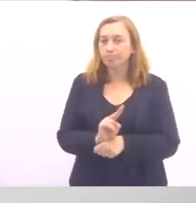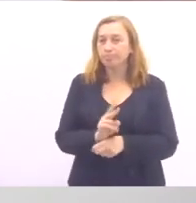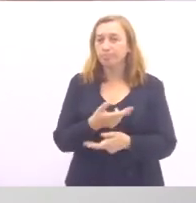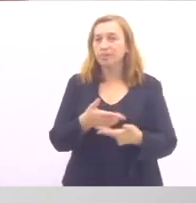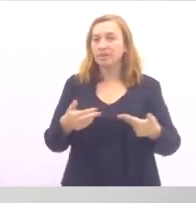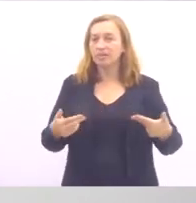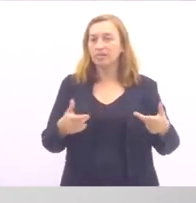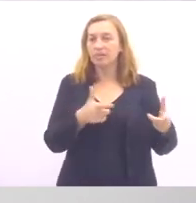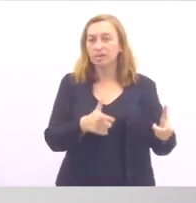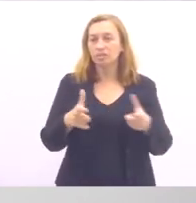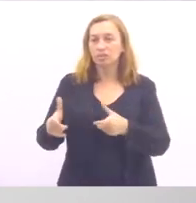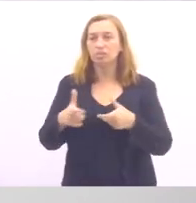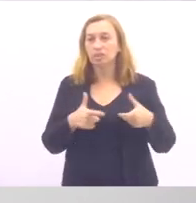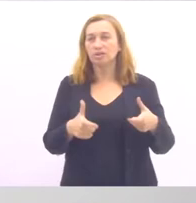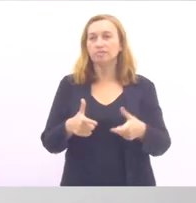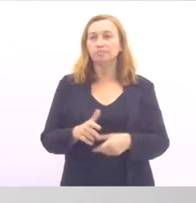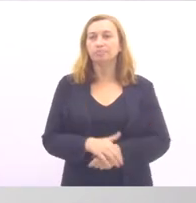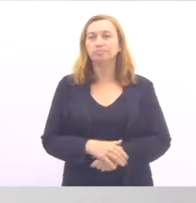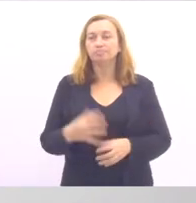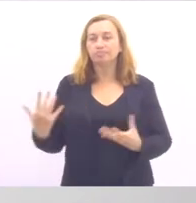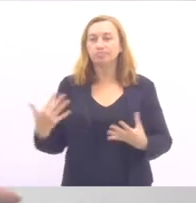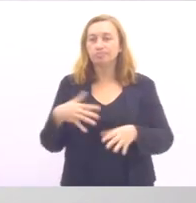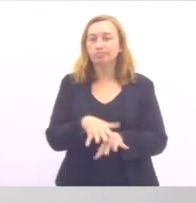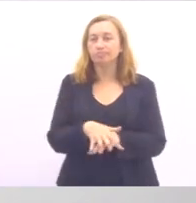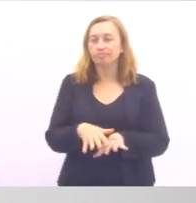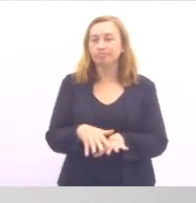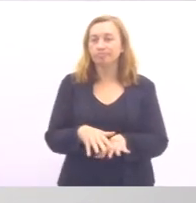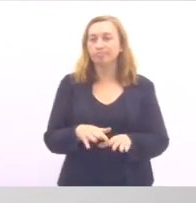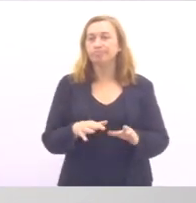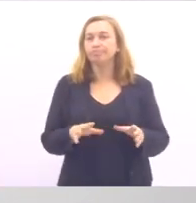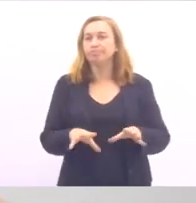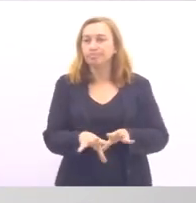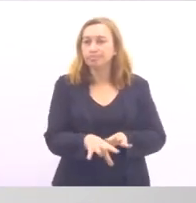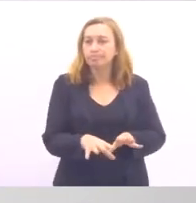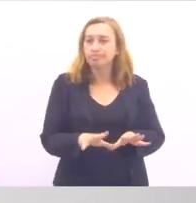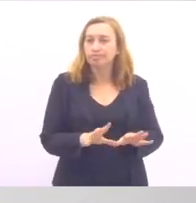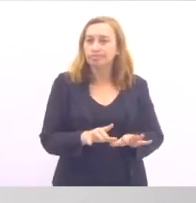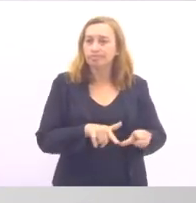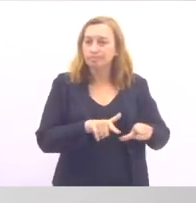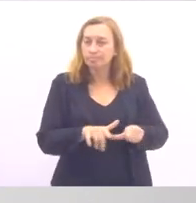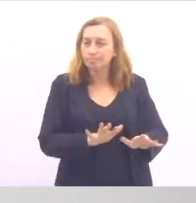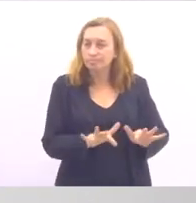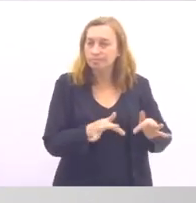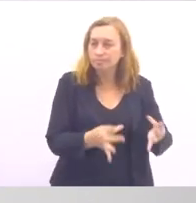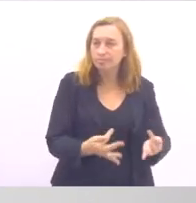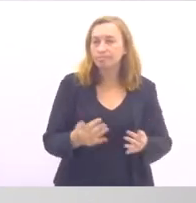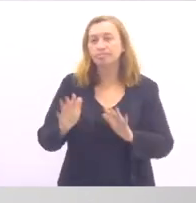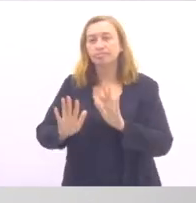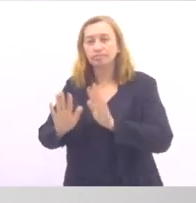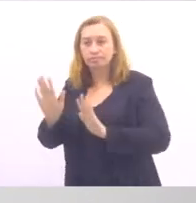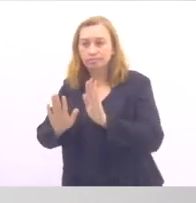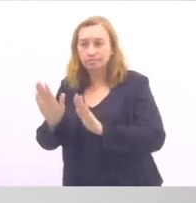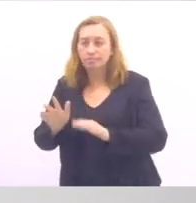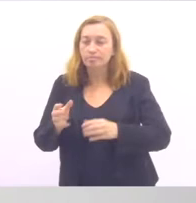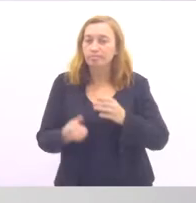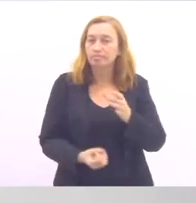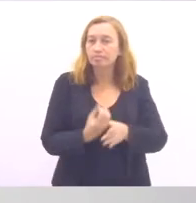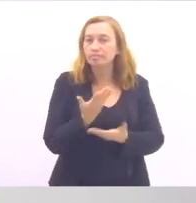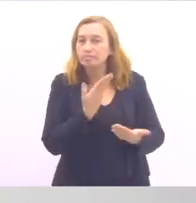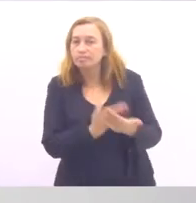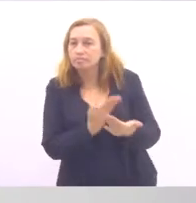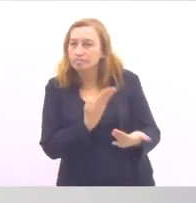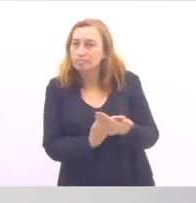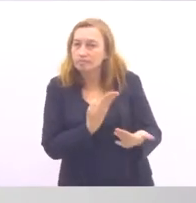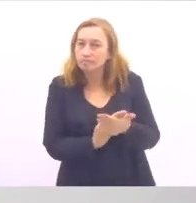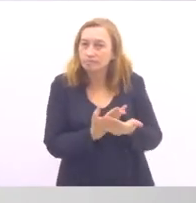vários aspectos essa inclusão, desde a formalização do licenciamento, criando estudos